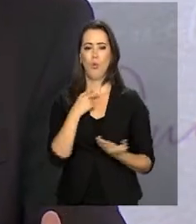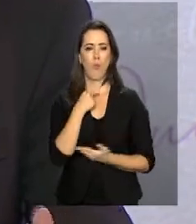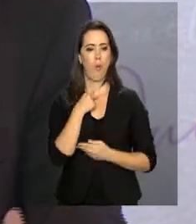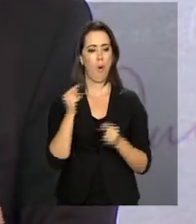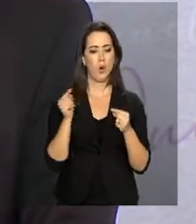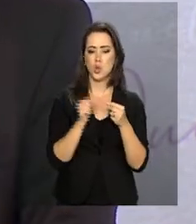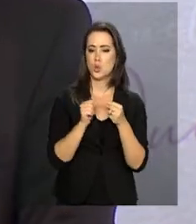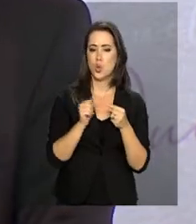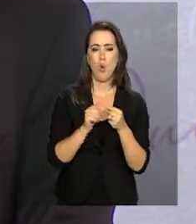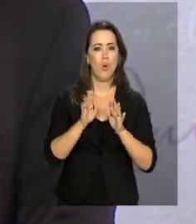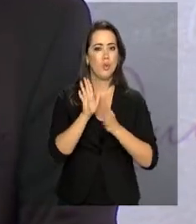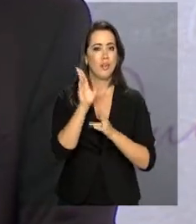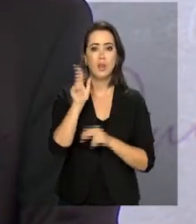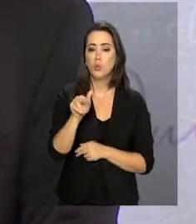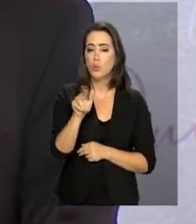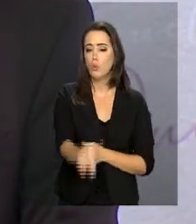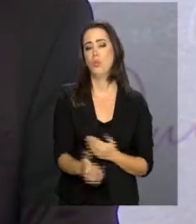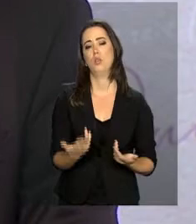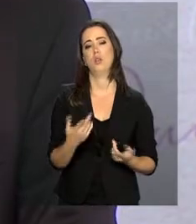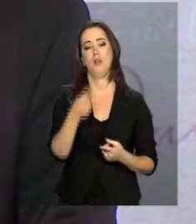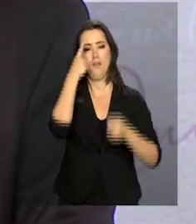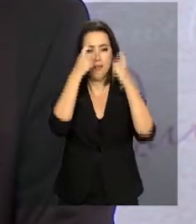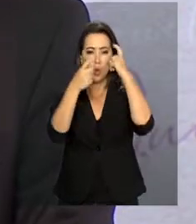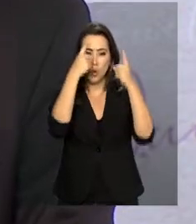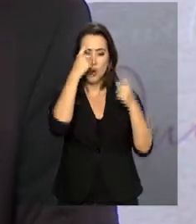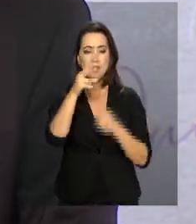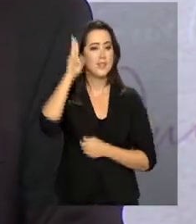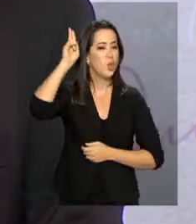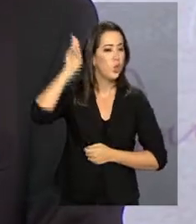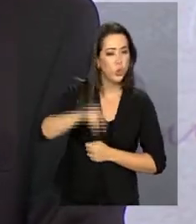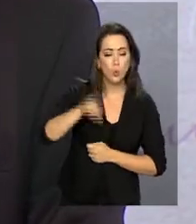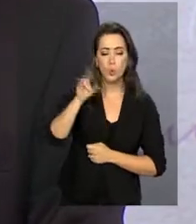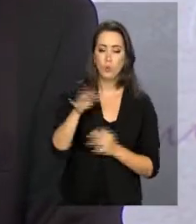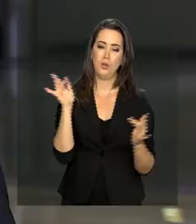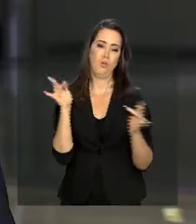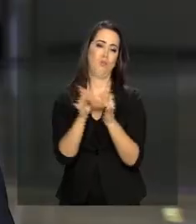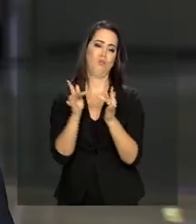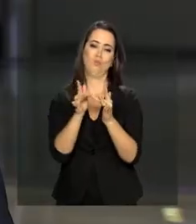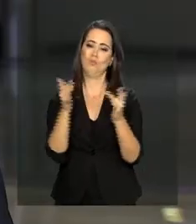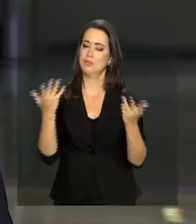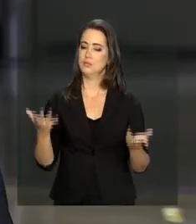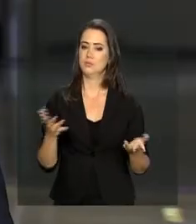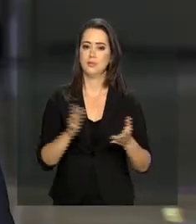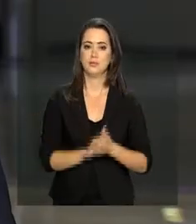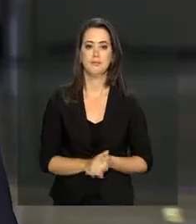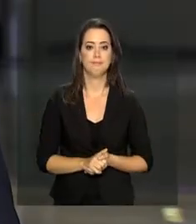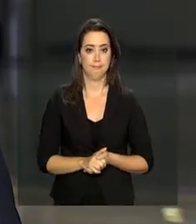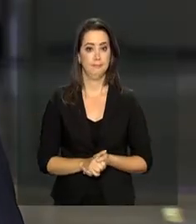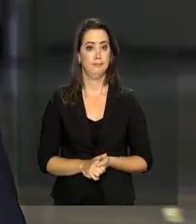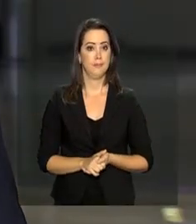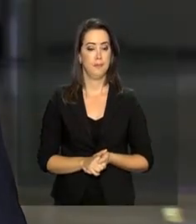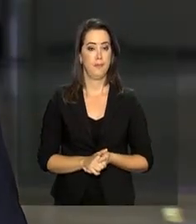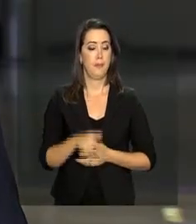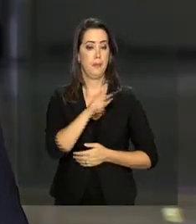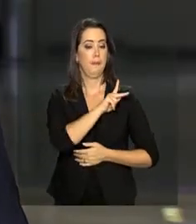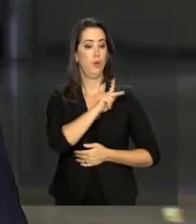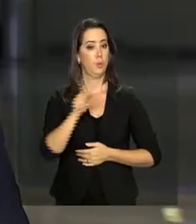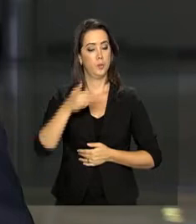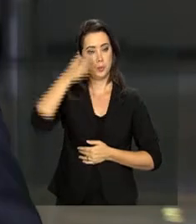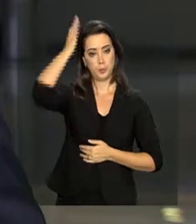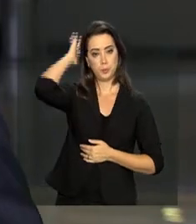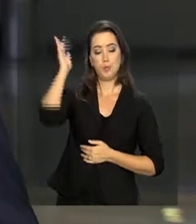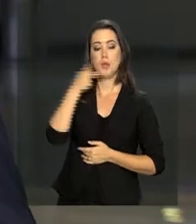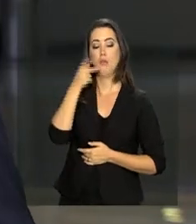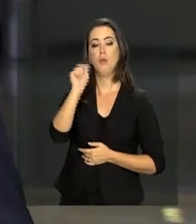seja violência ela não pode ser tolerada em hipótese nenhuma o presidente michel temer